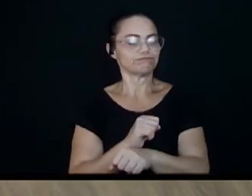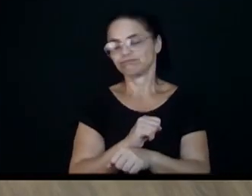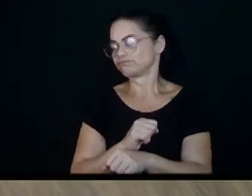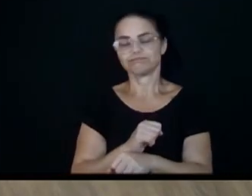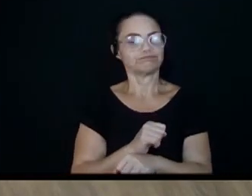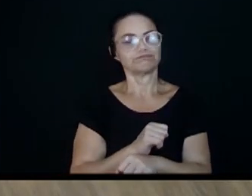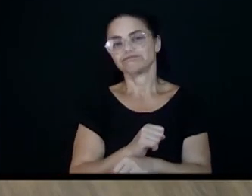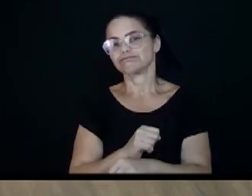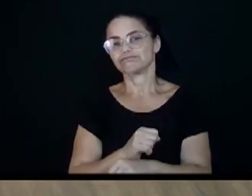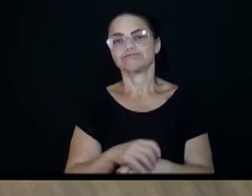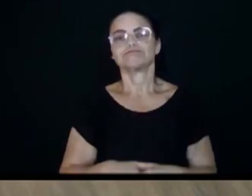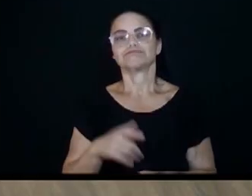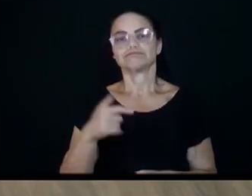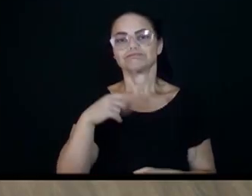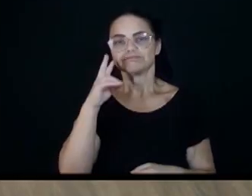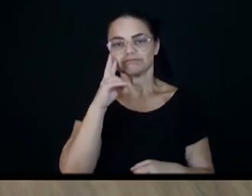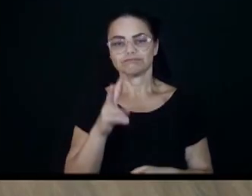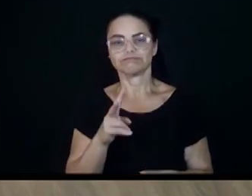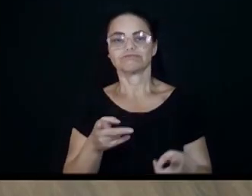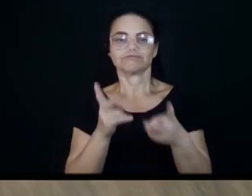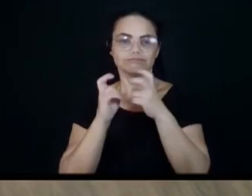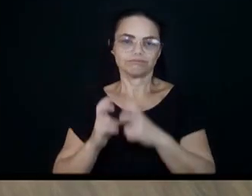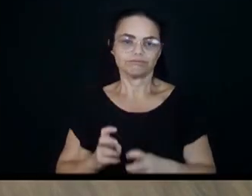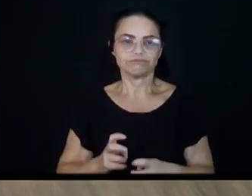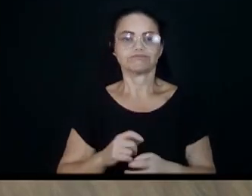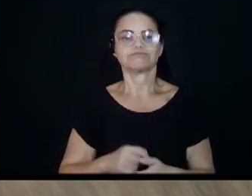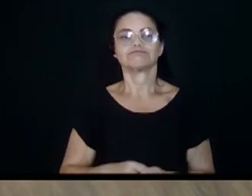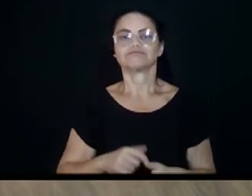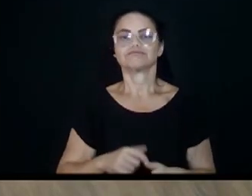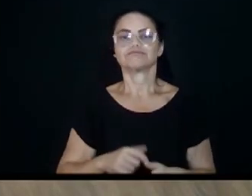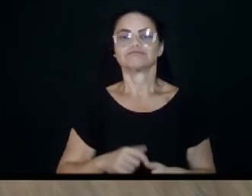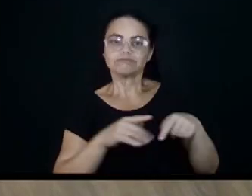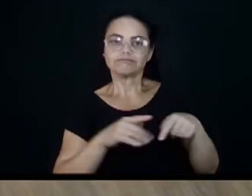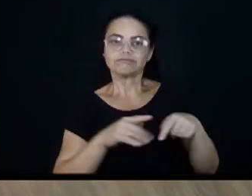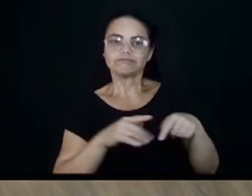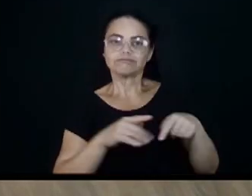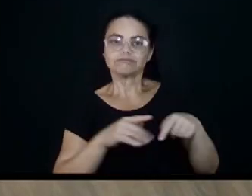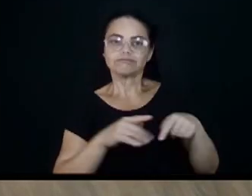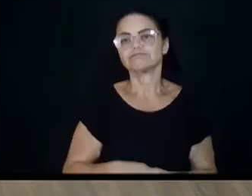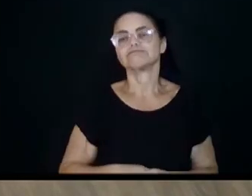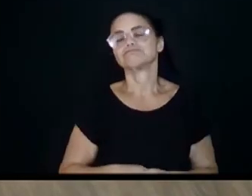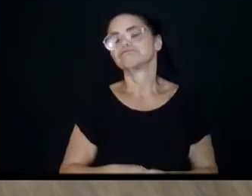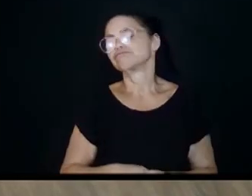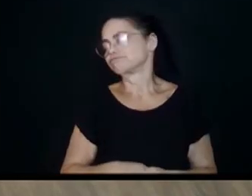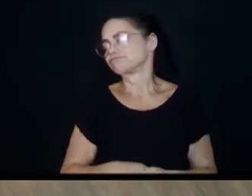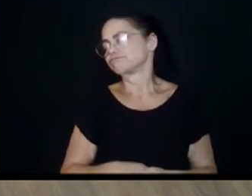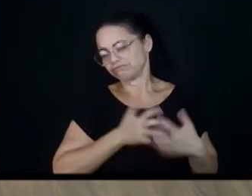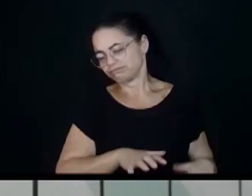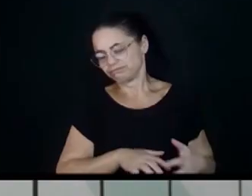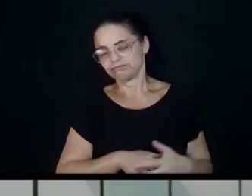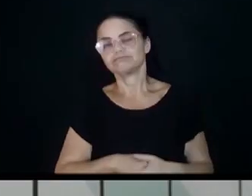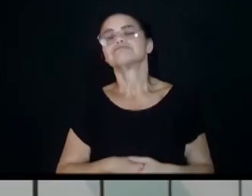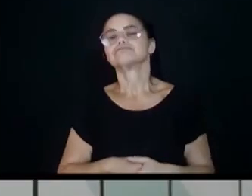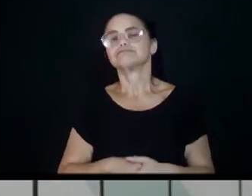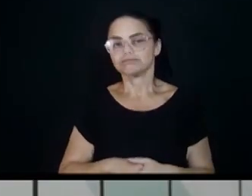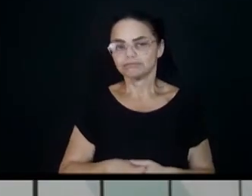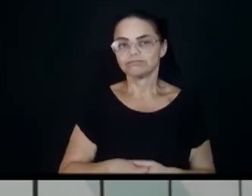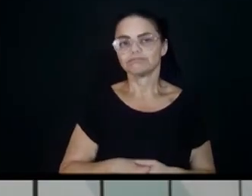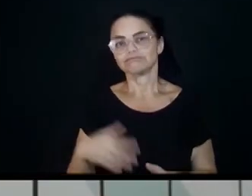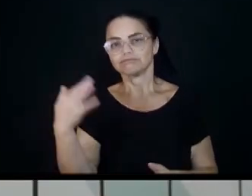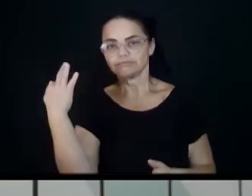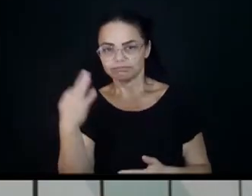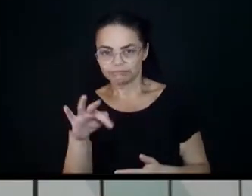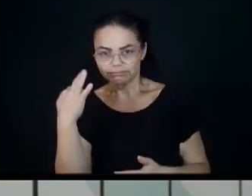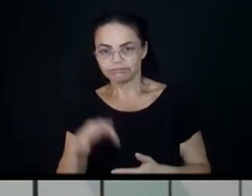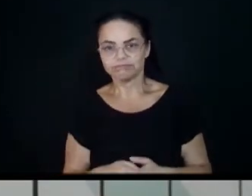ter visto, né, vários pacientes também que eles ficam desgostosos nesse sentido de sentir dor, saber que não tem